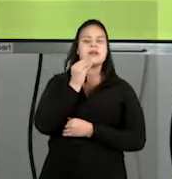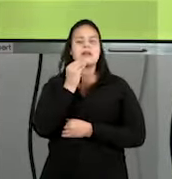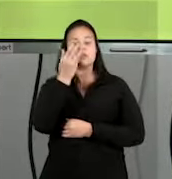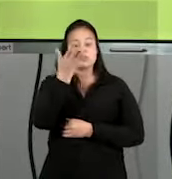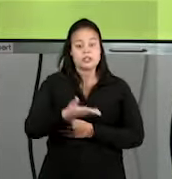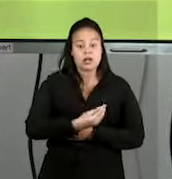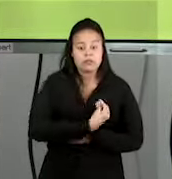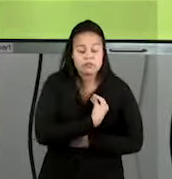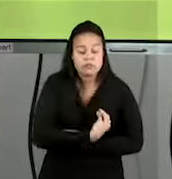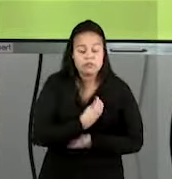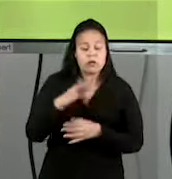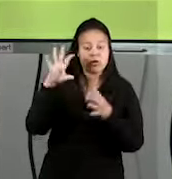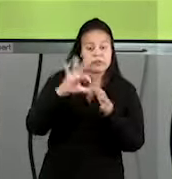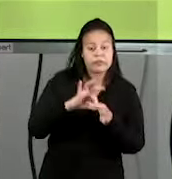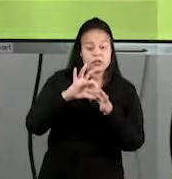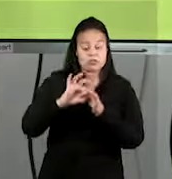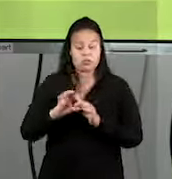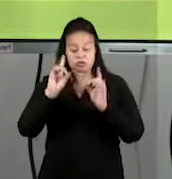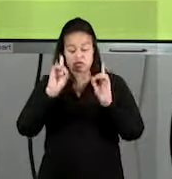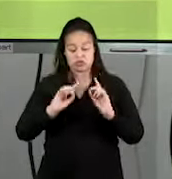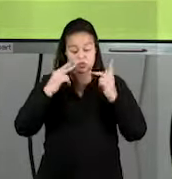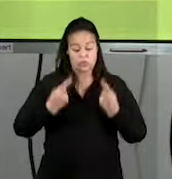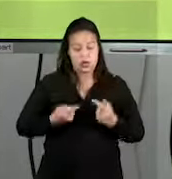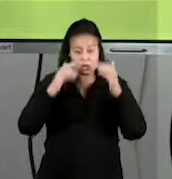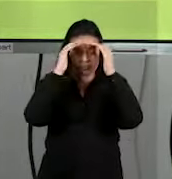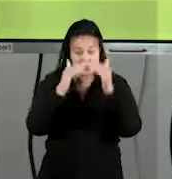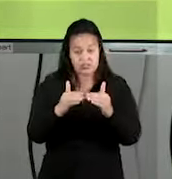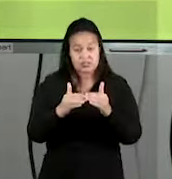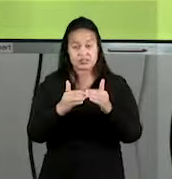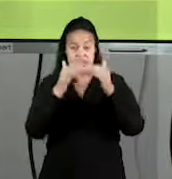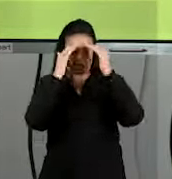vivem, situações em que esses direitos são respeitados